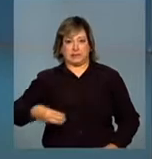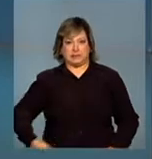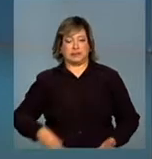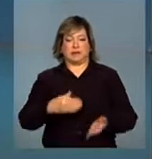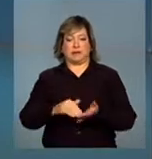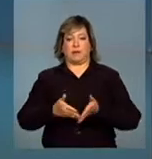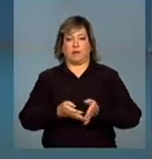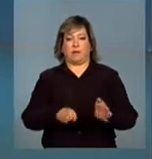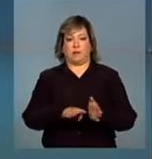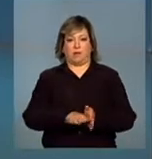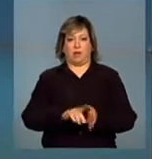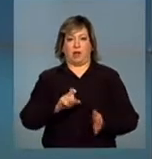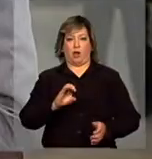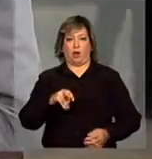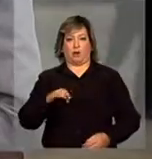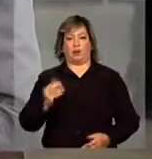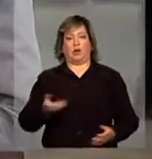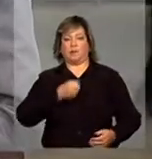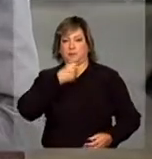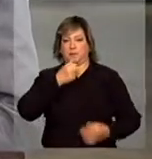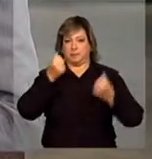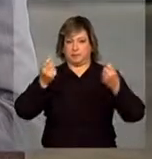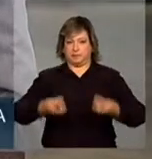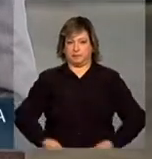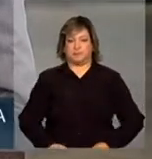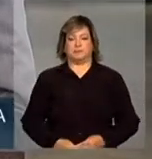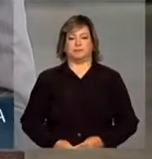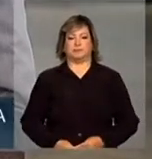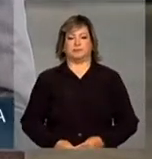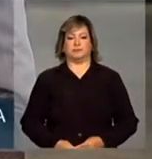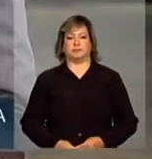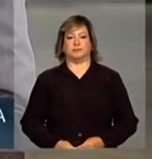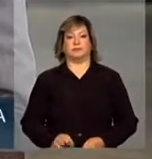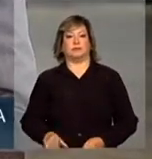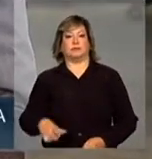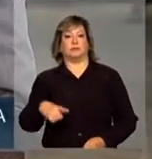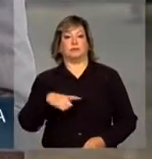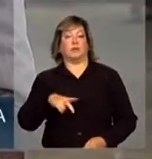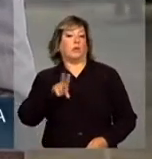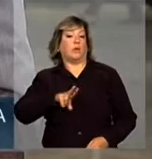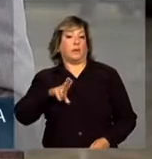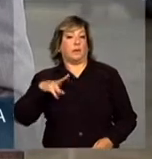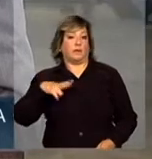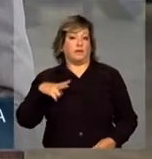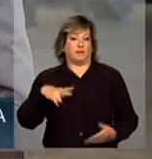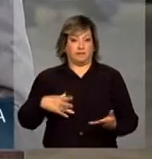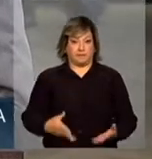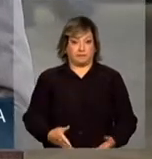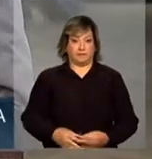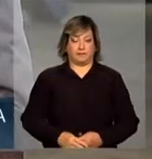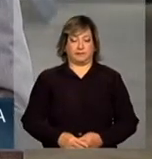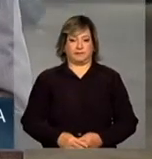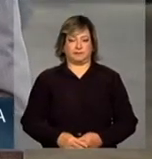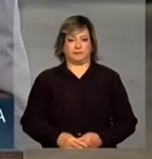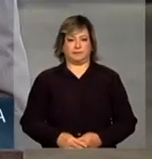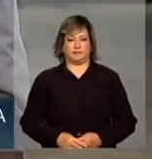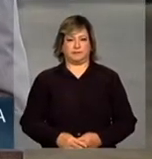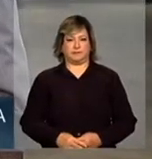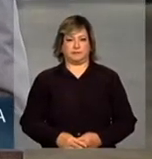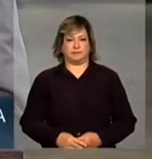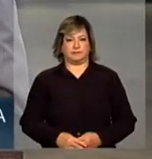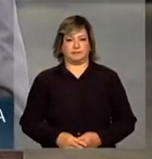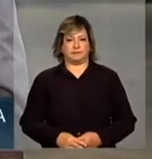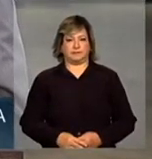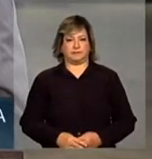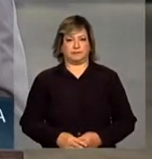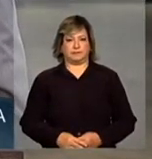Portos, Leônidas Cristino. De terminais de uso privado. Você sabe, você tem como dizer